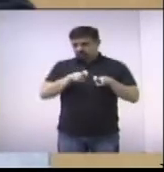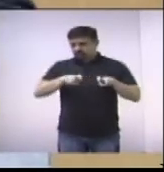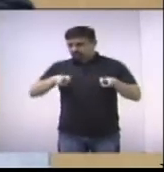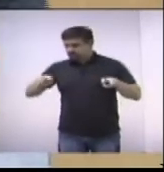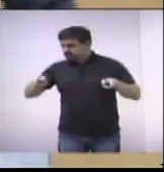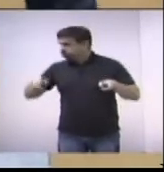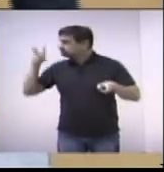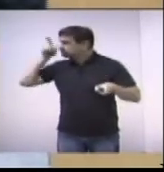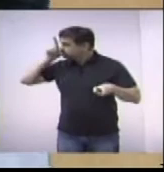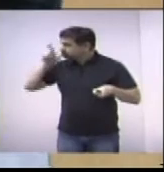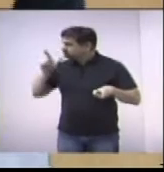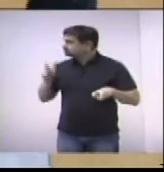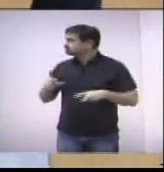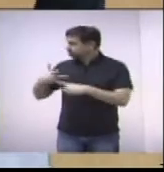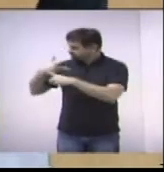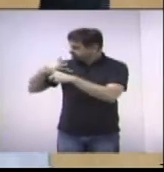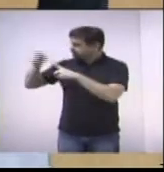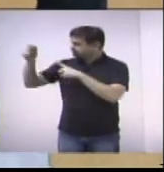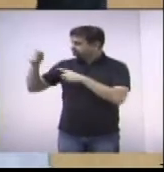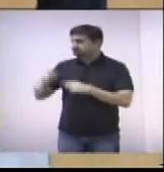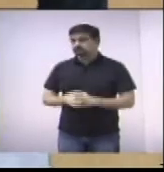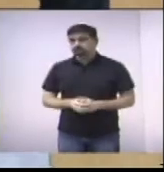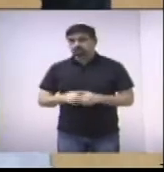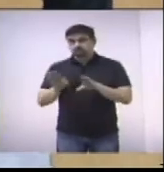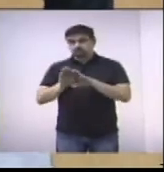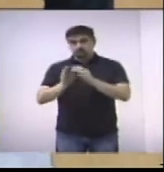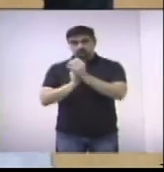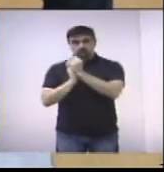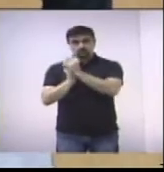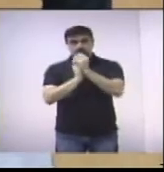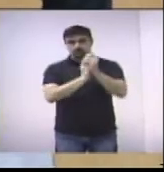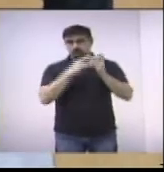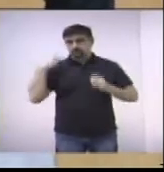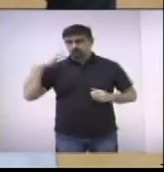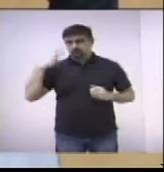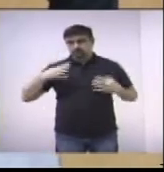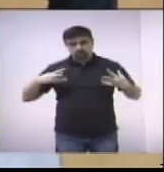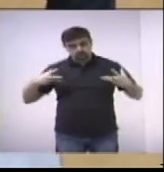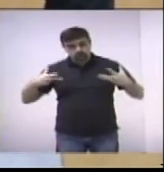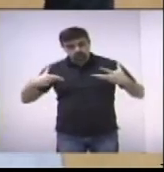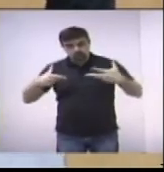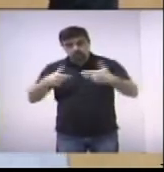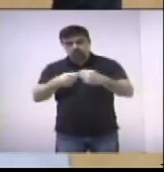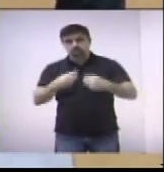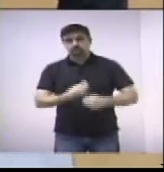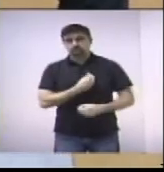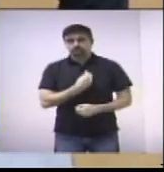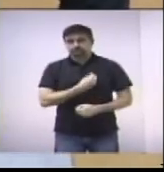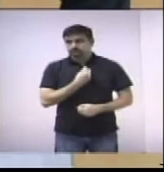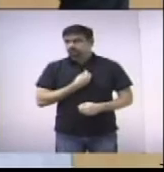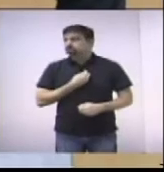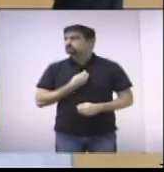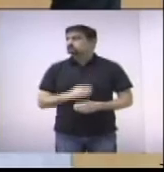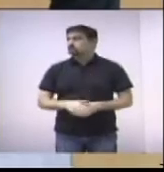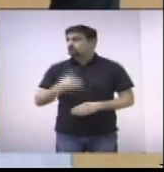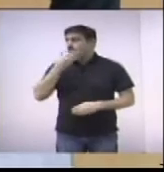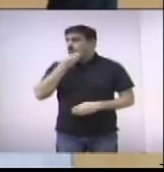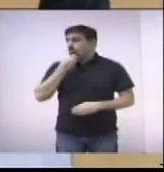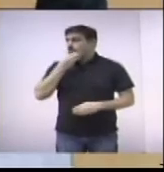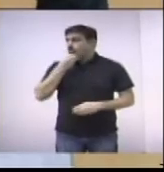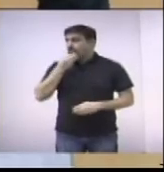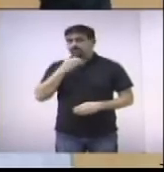conquista. No qual eu cumprimento os demais vereadores da sessão. Em nome do senhor